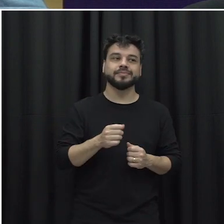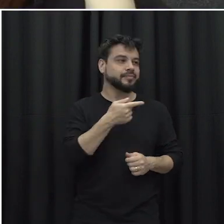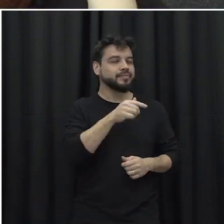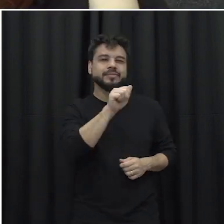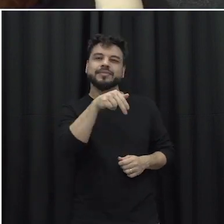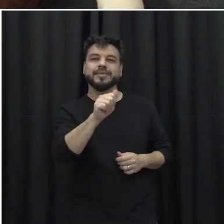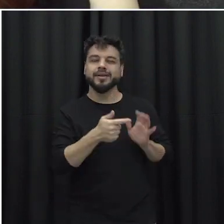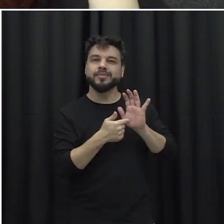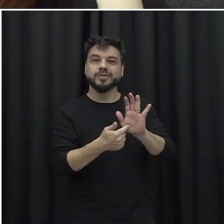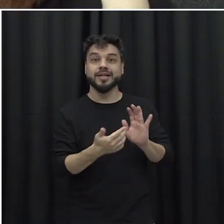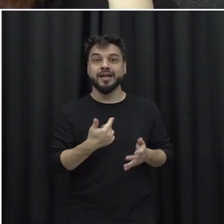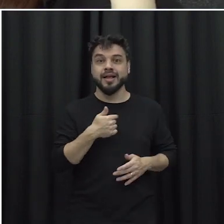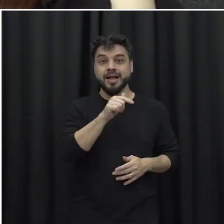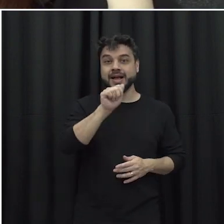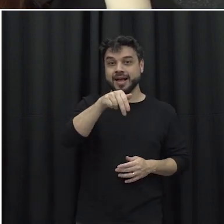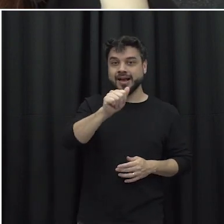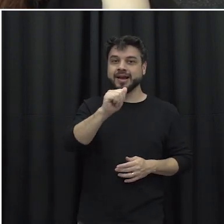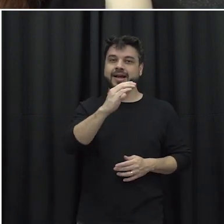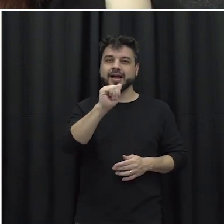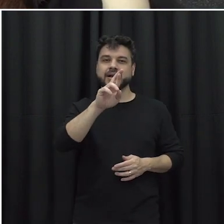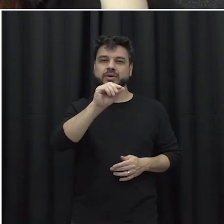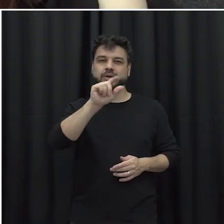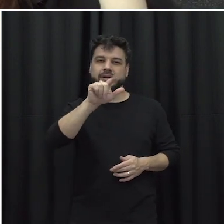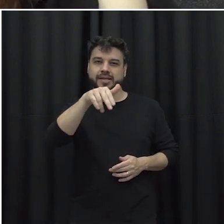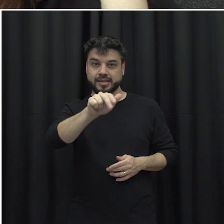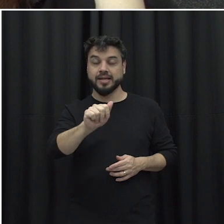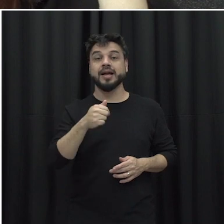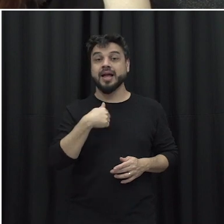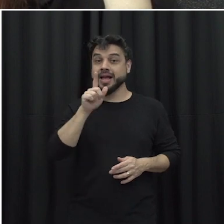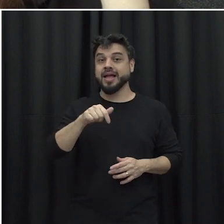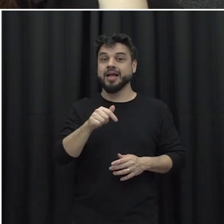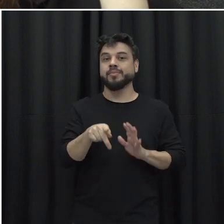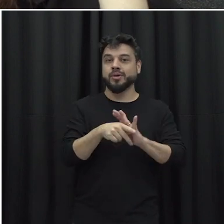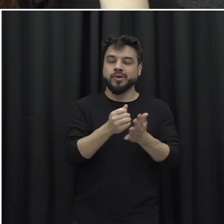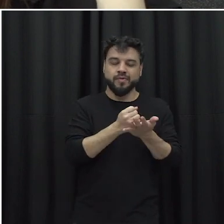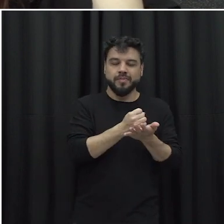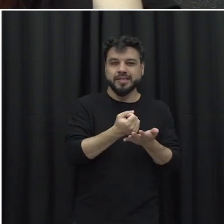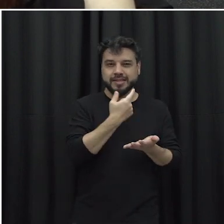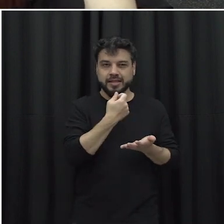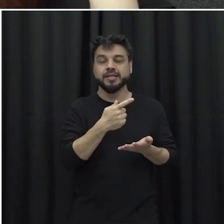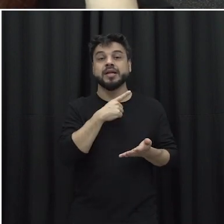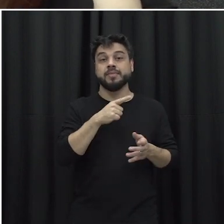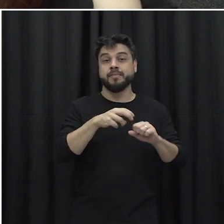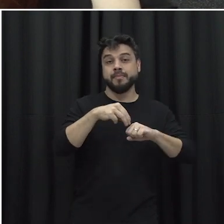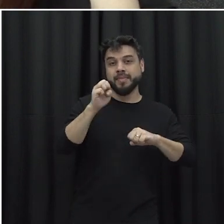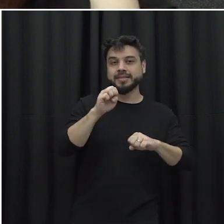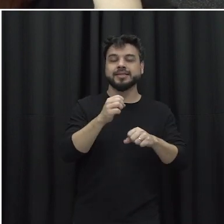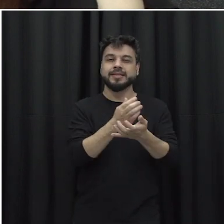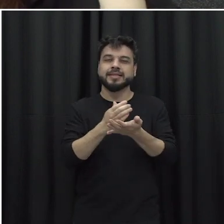dia. Bom, eu sou Ana Carolina Hoover Martins, eu sou farmacêutica e sou mestre em ciências pela